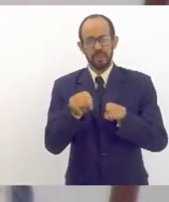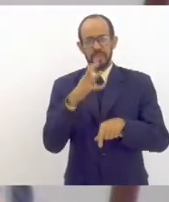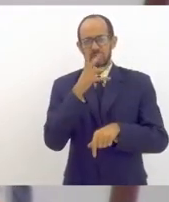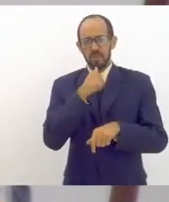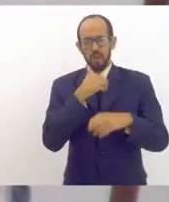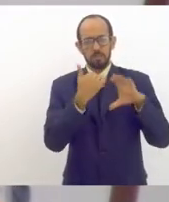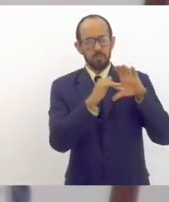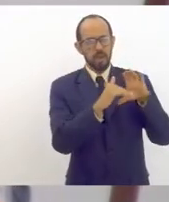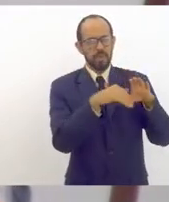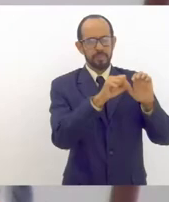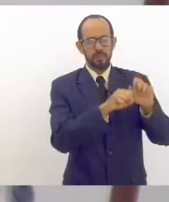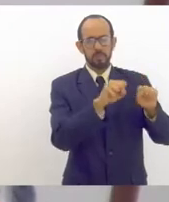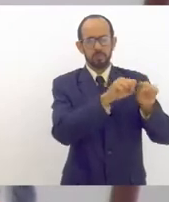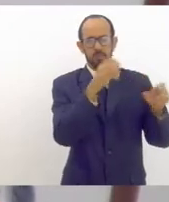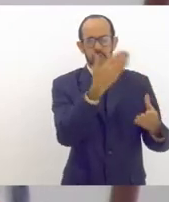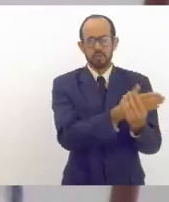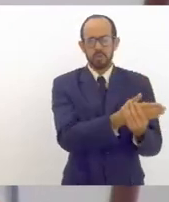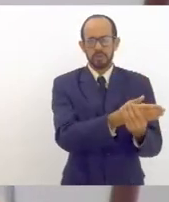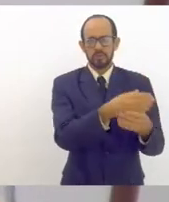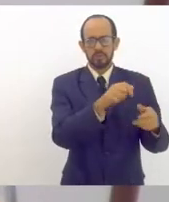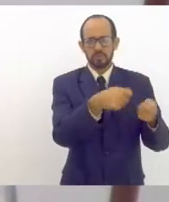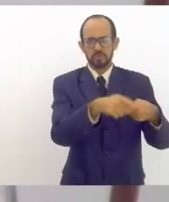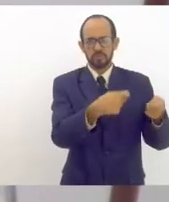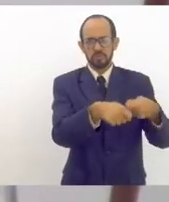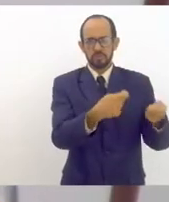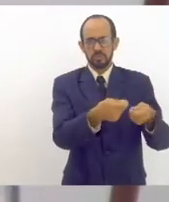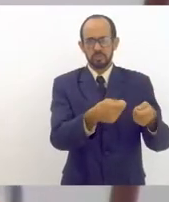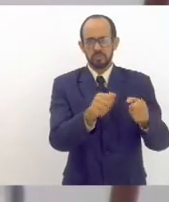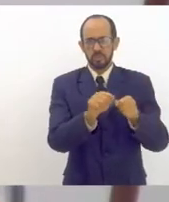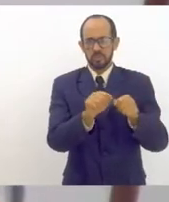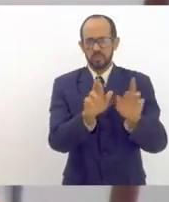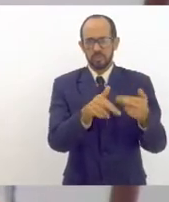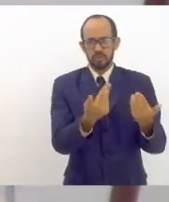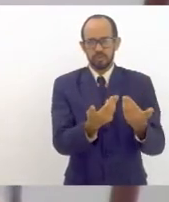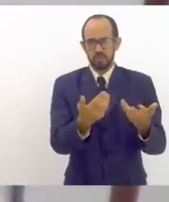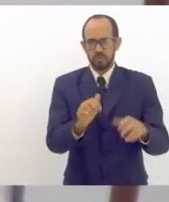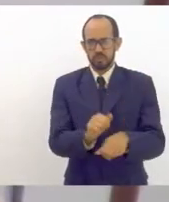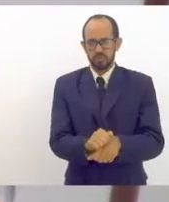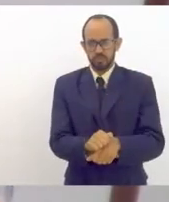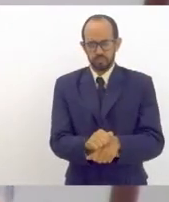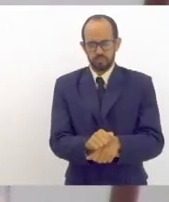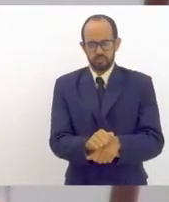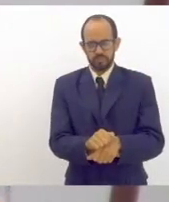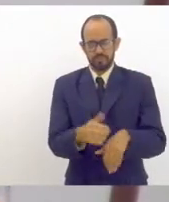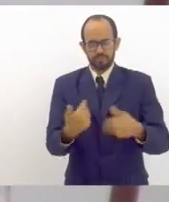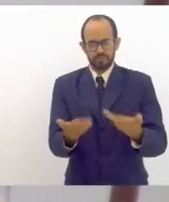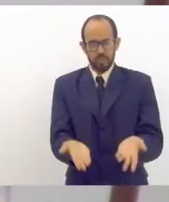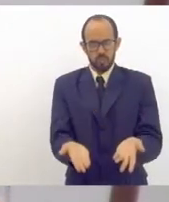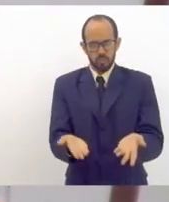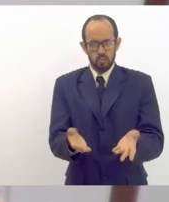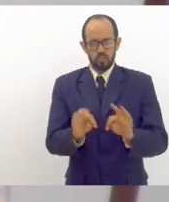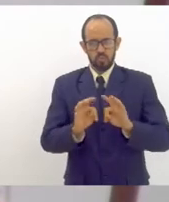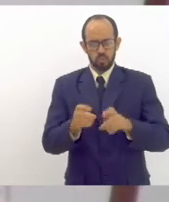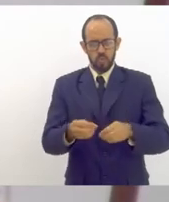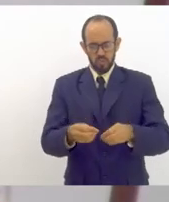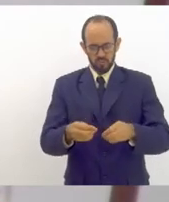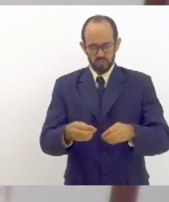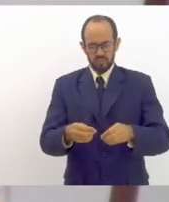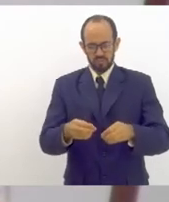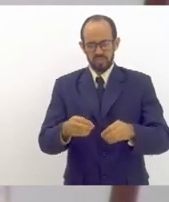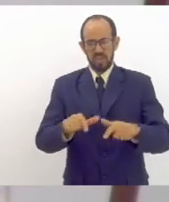aí você vai lá fica em cima e faz reunião aí faz reunião enfim todo esse movimento